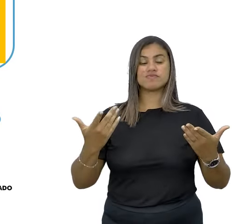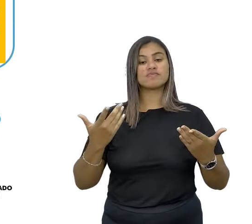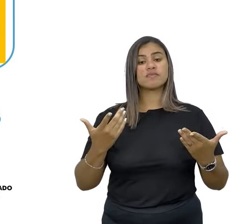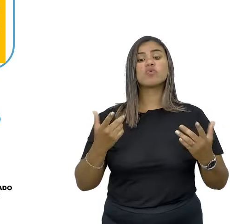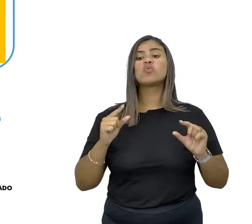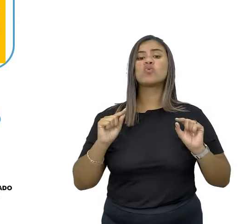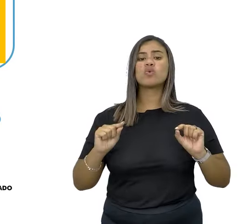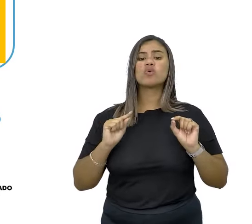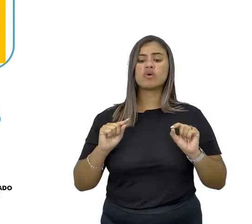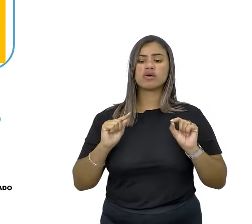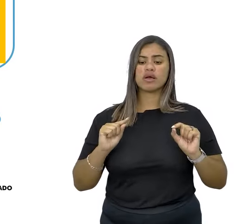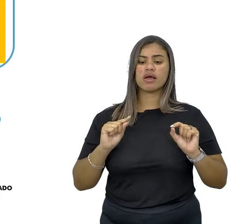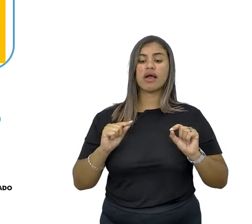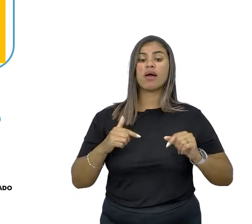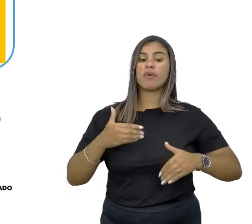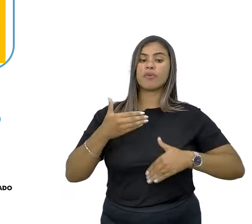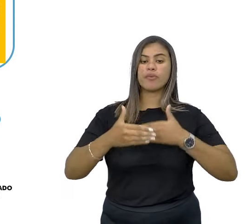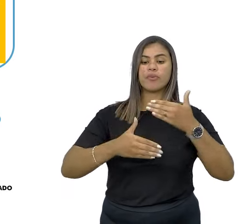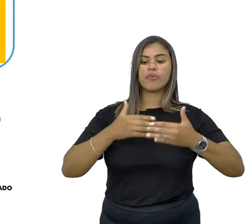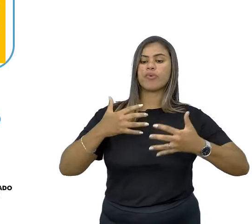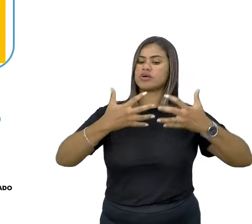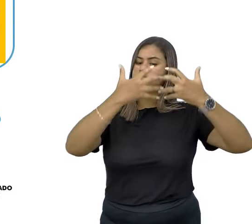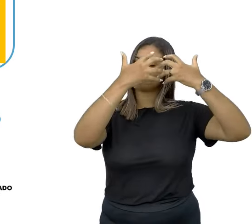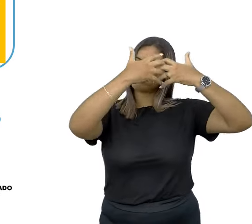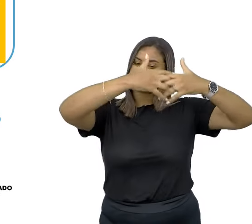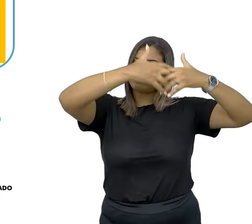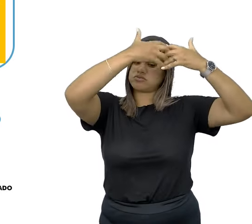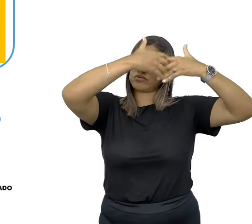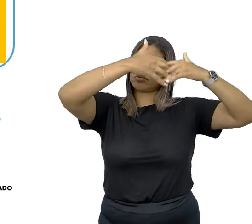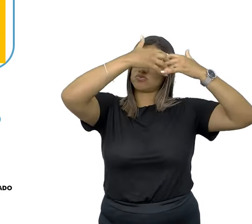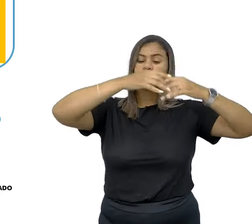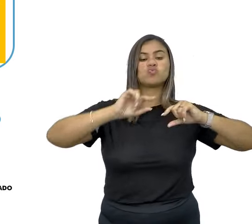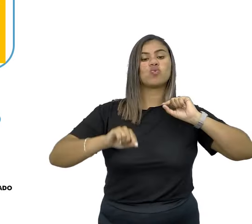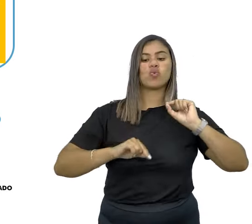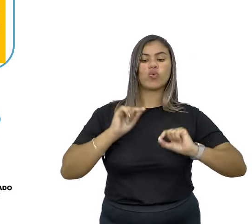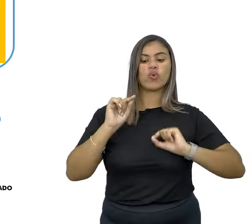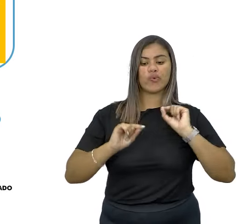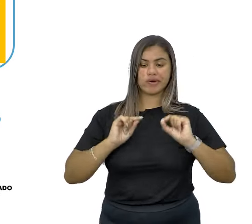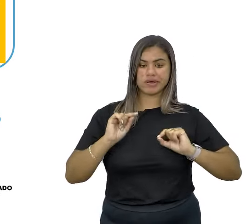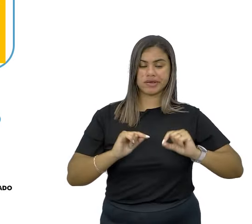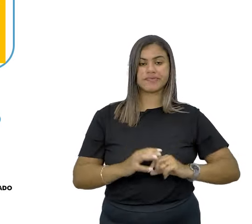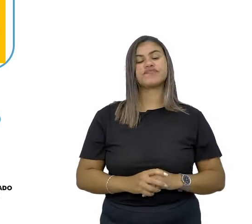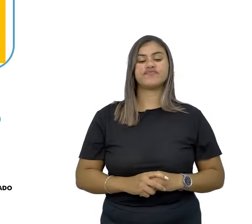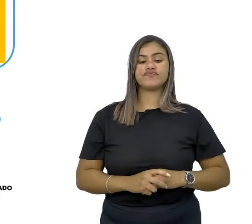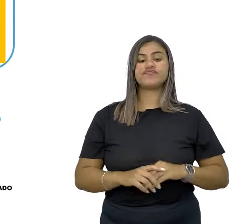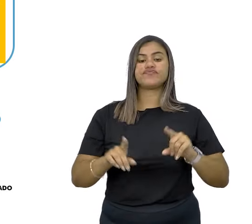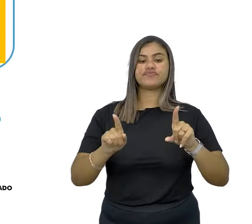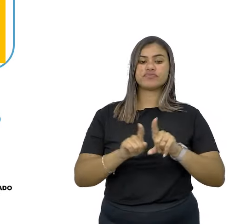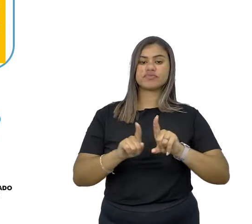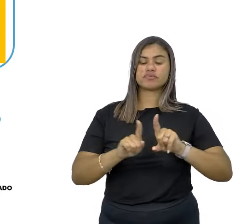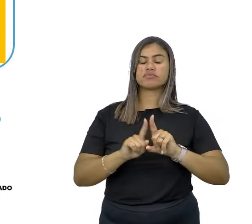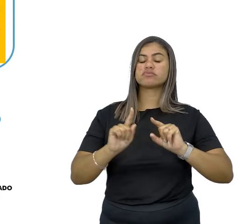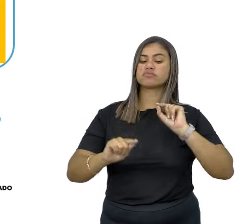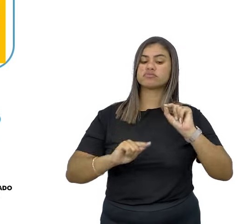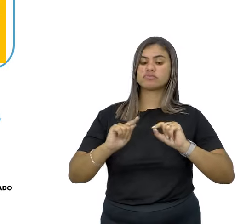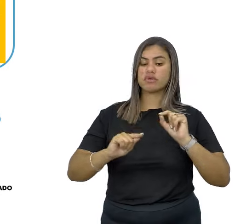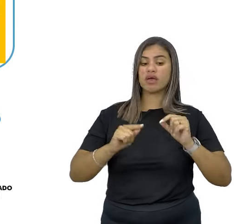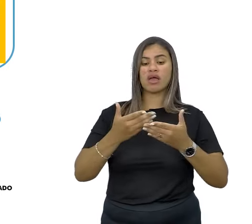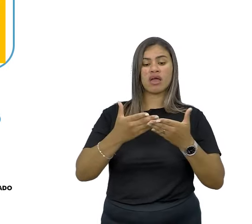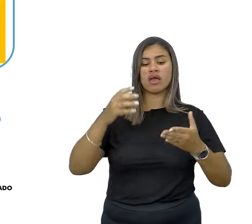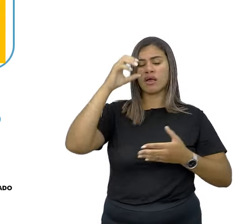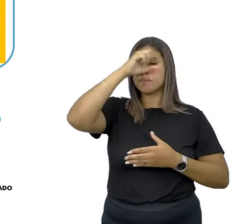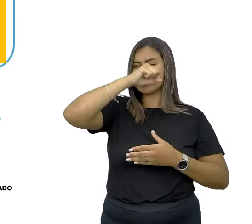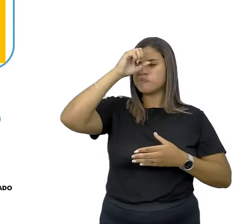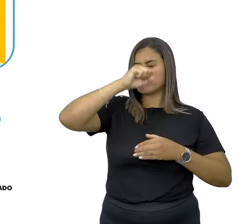quais são os processos cognitivos envolvidos? E quais são os objetos de conhecimento